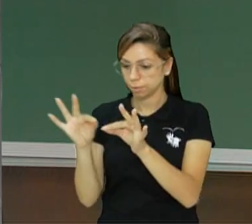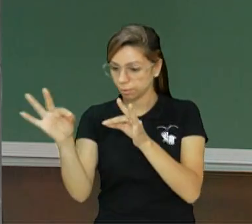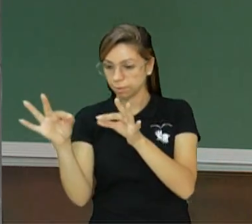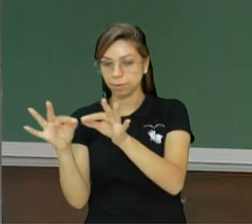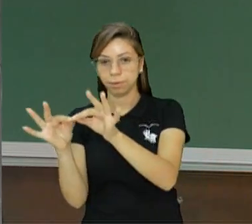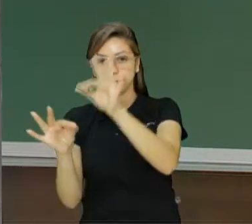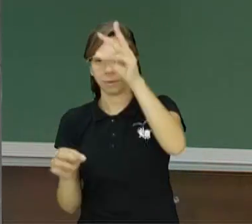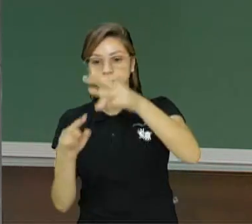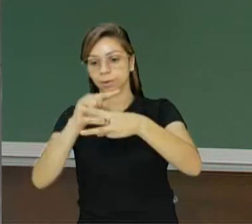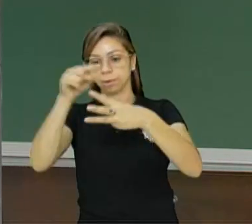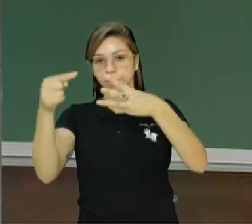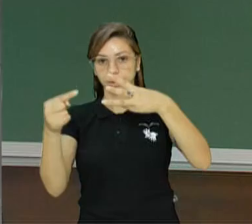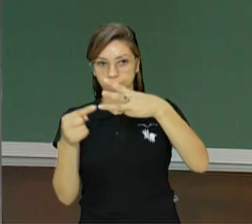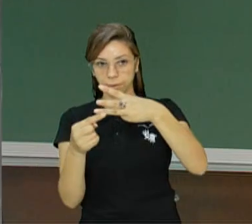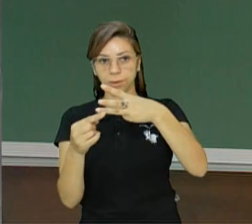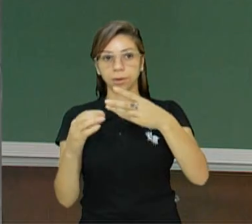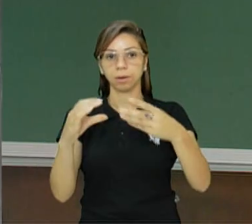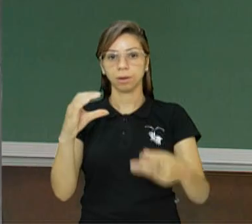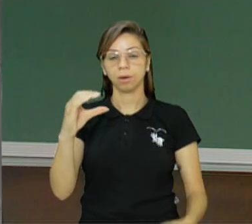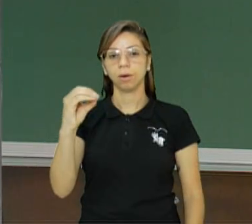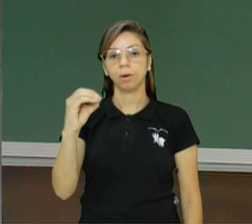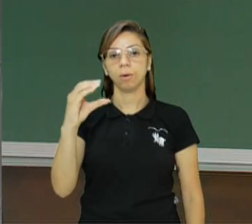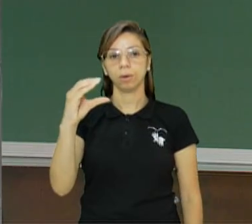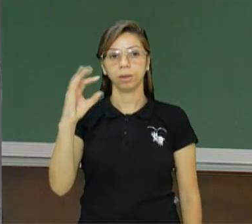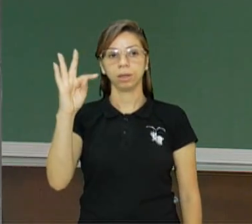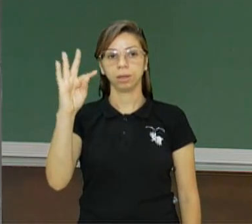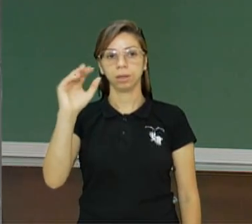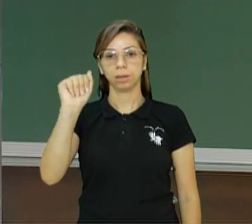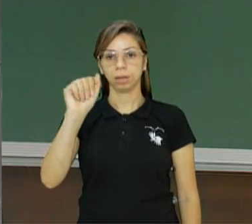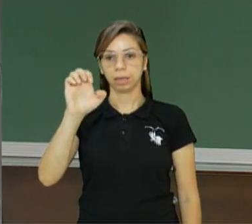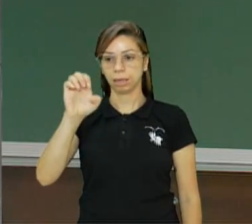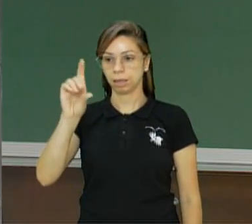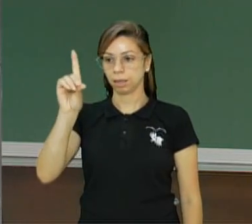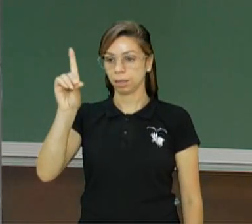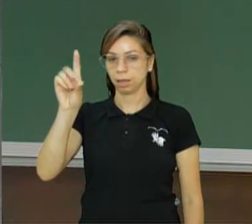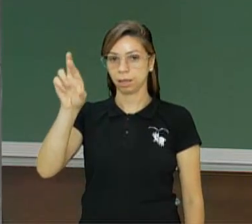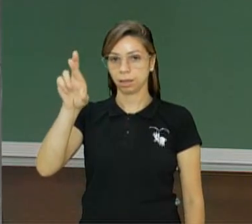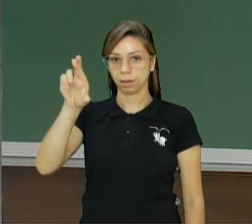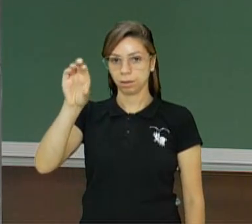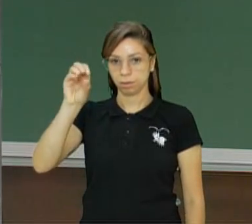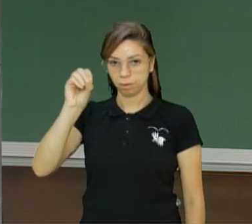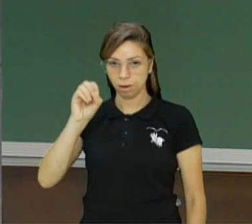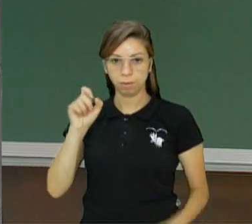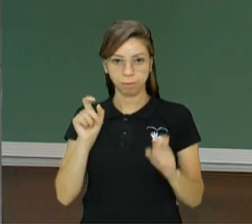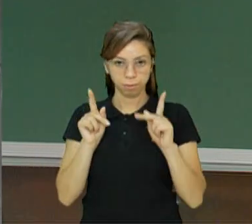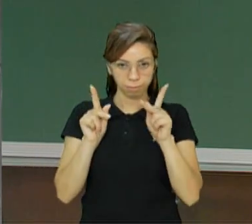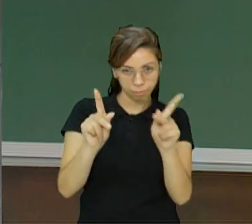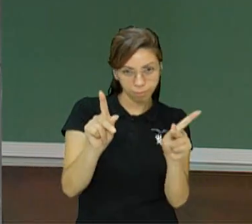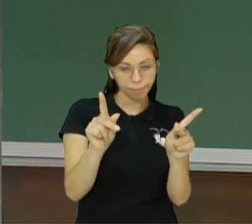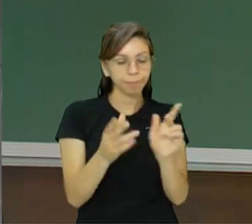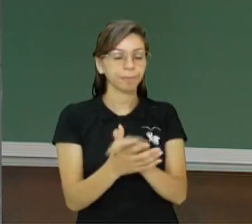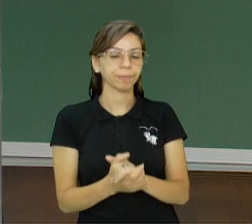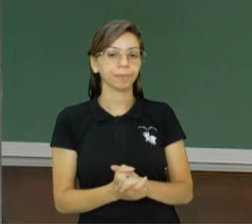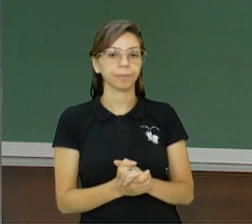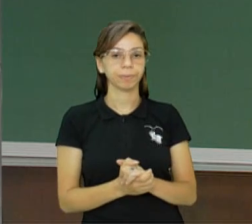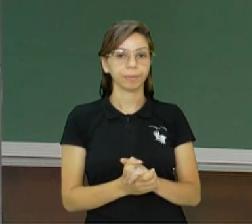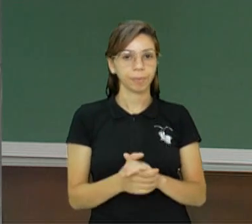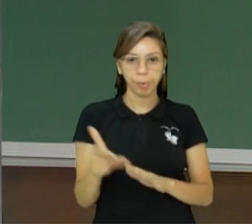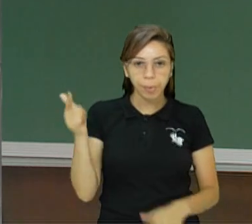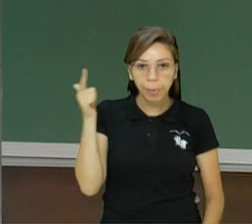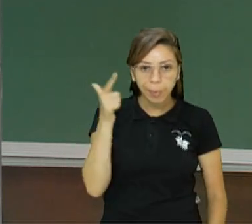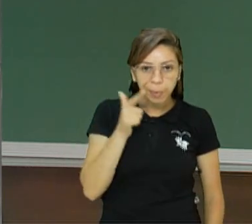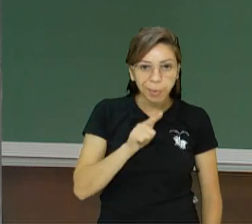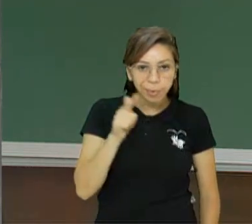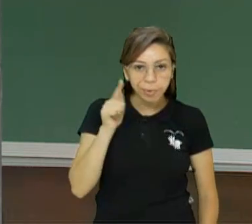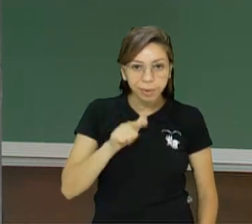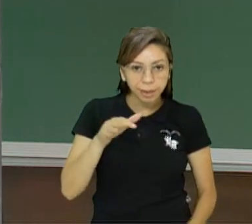tridimensional. Então, ele é o nosso octaedro, porque vem de poliedro, tá bom? E daí, conseguiram